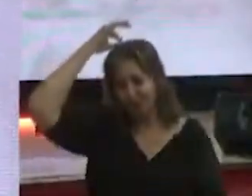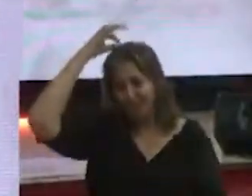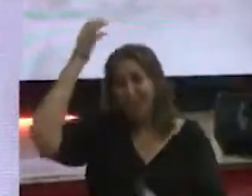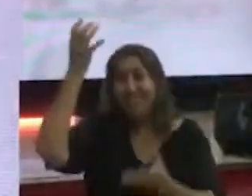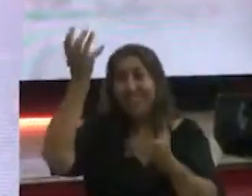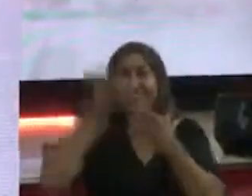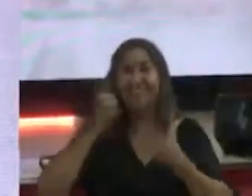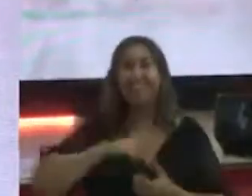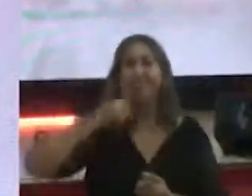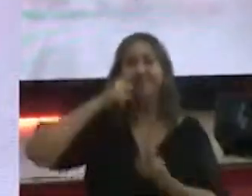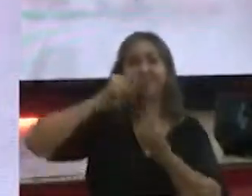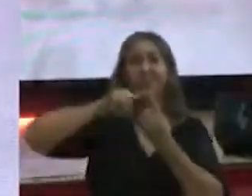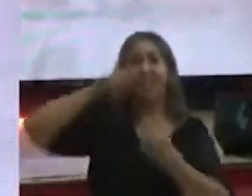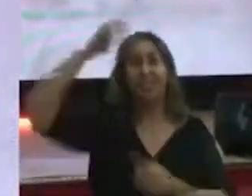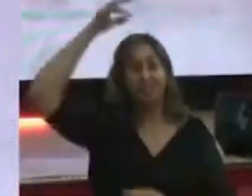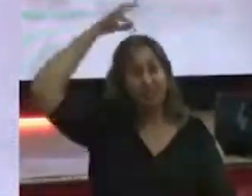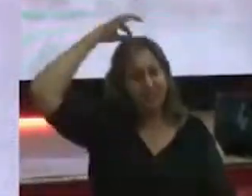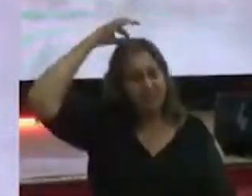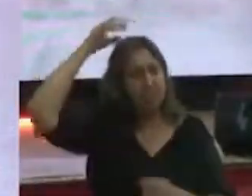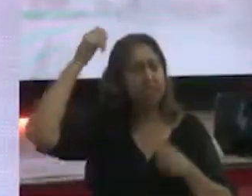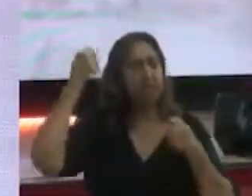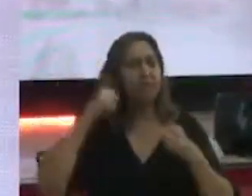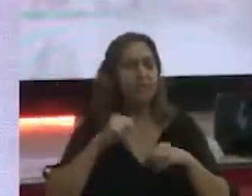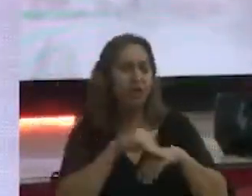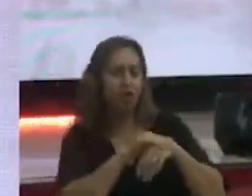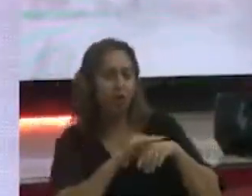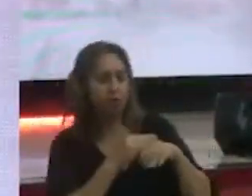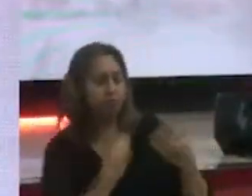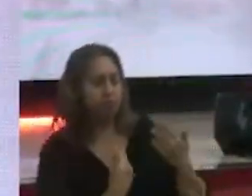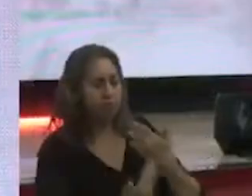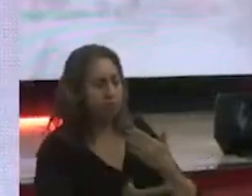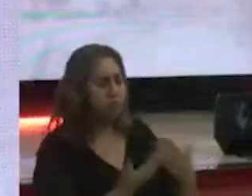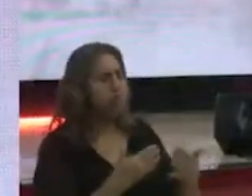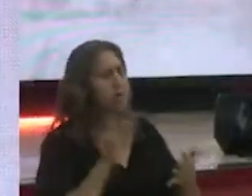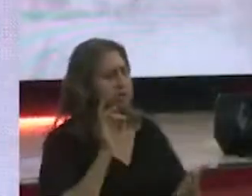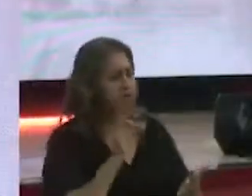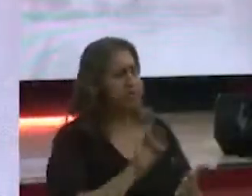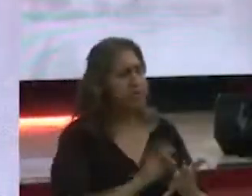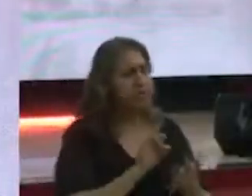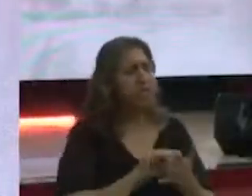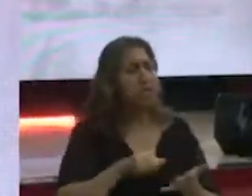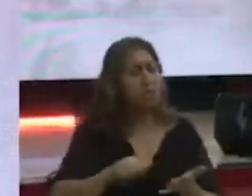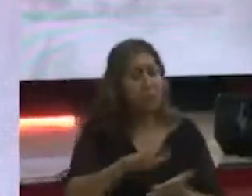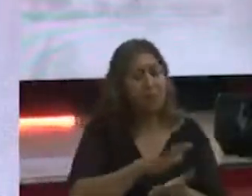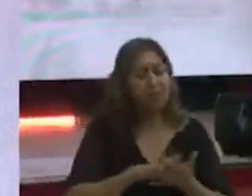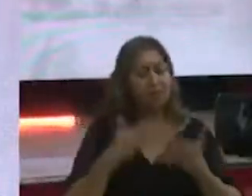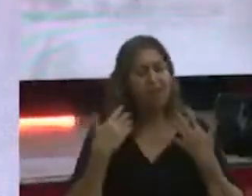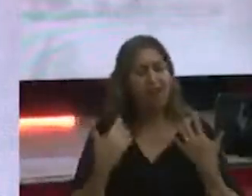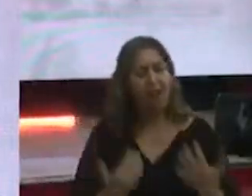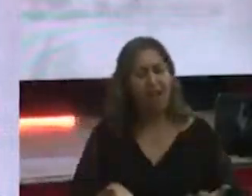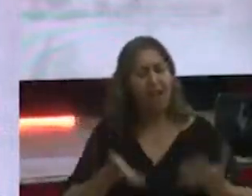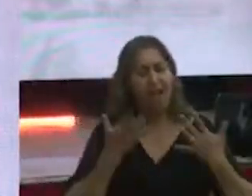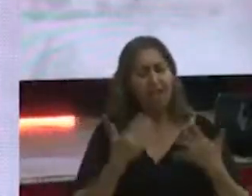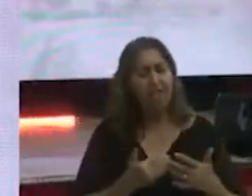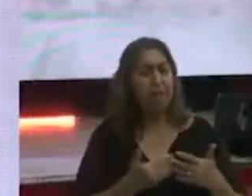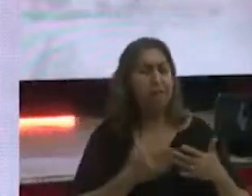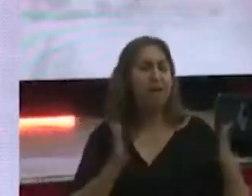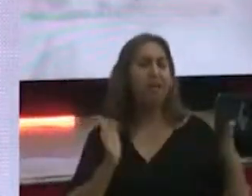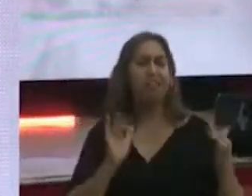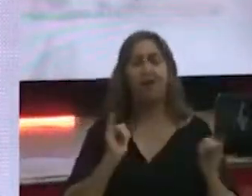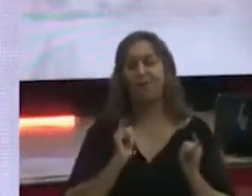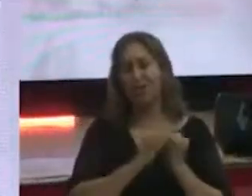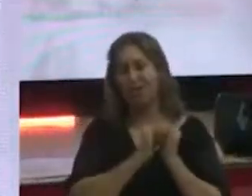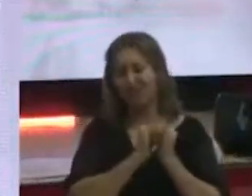intimidade com o Espírito Santo deve ter conversas francas e um ambiente leve e aberto ao perdão